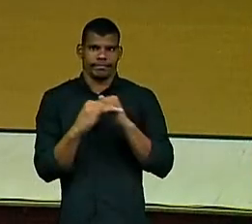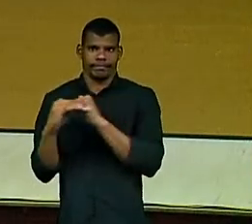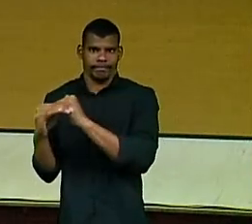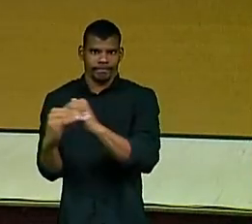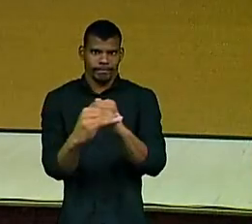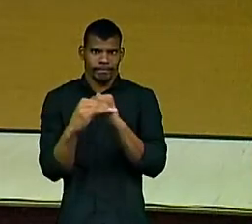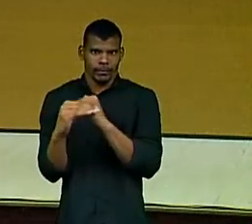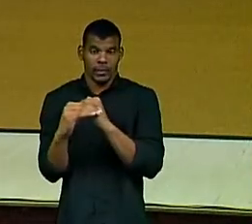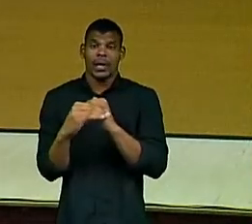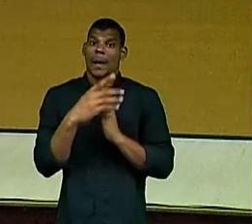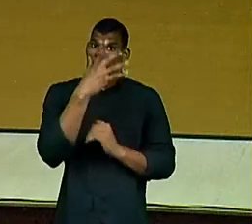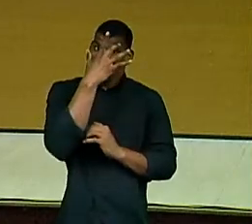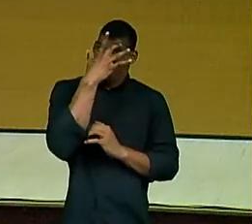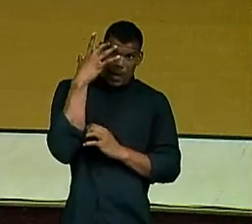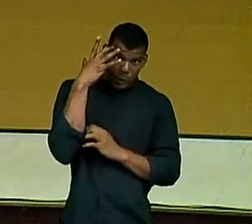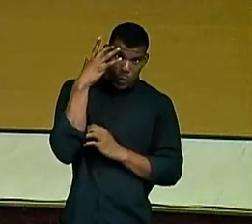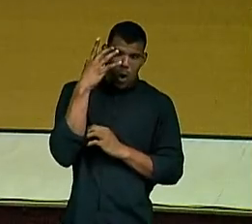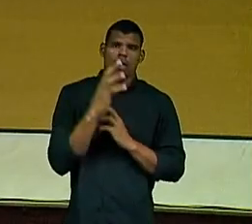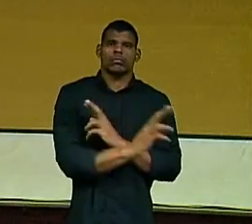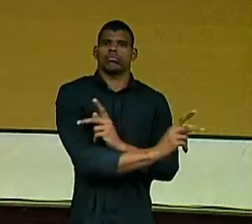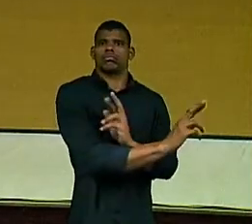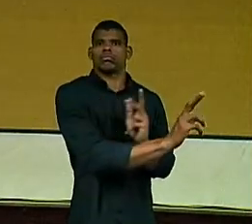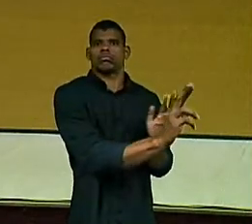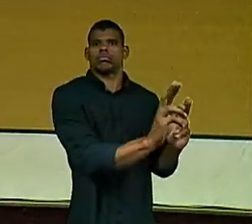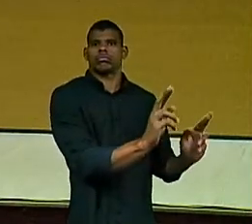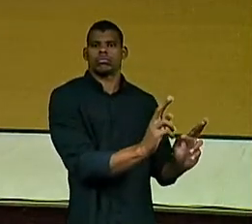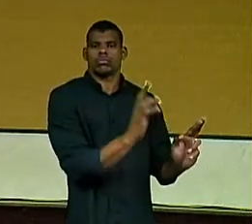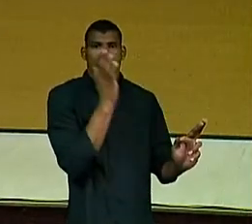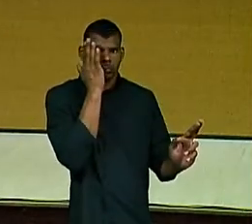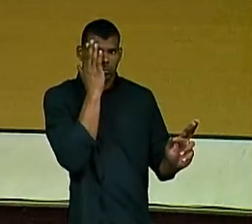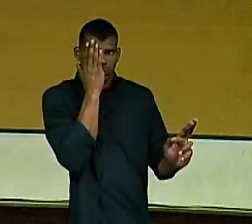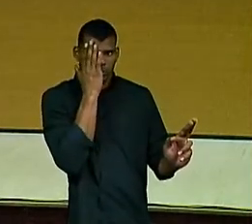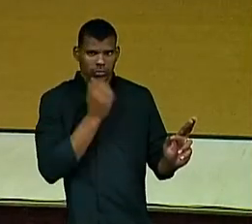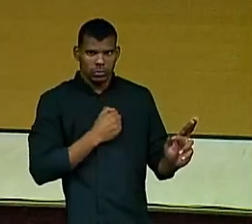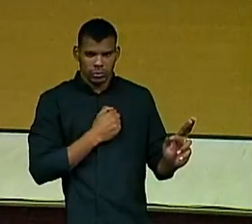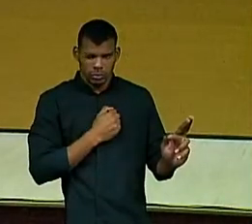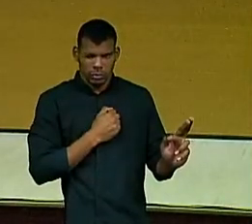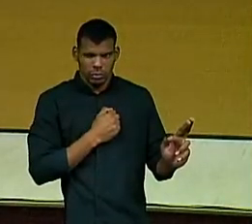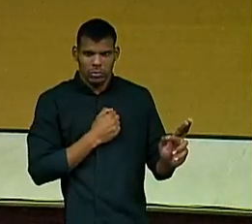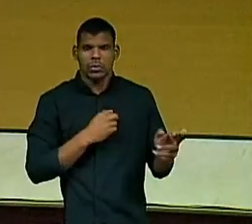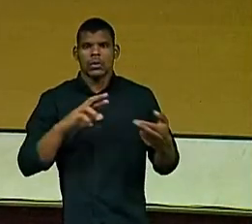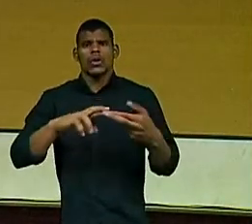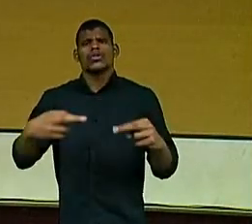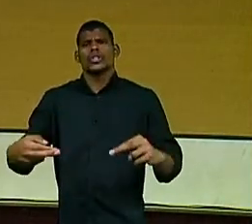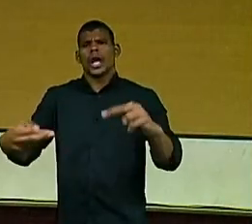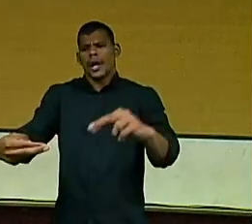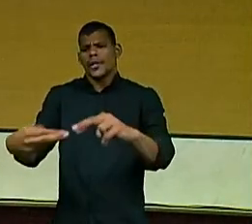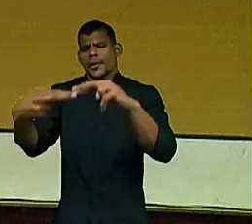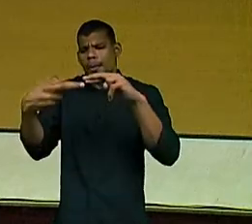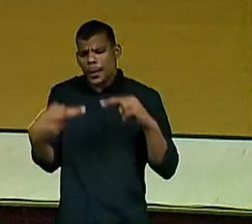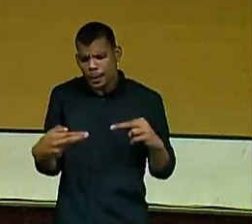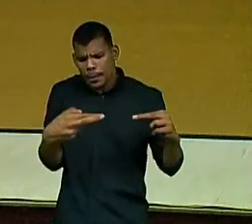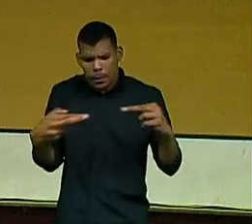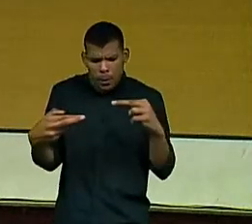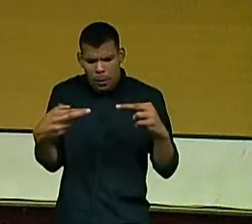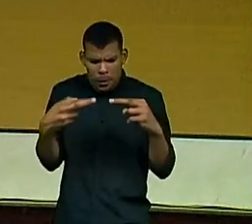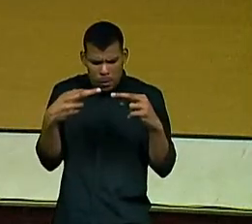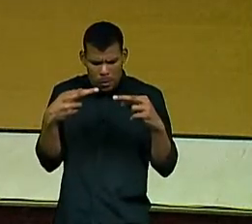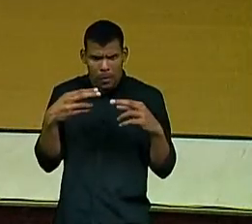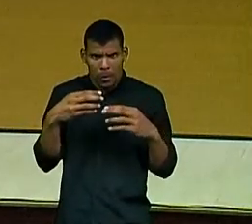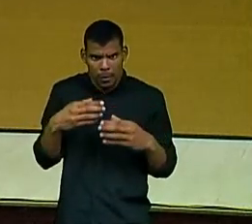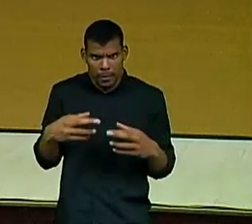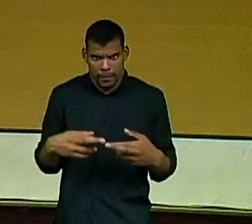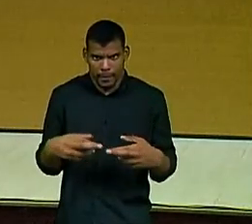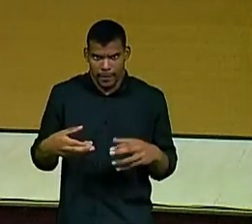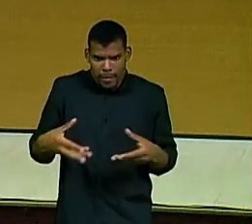é a forma de interpretar o teu Gene pessoal tu pode ter 10 livros